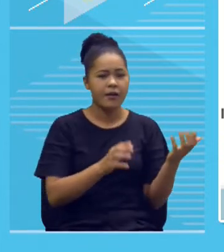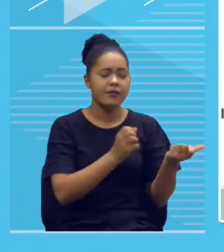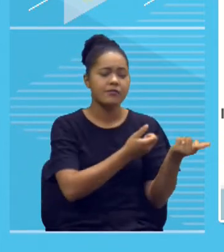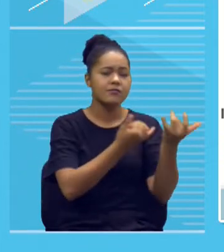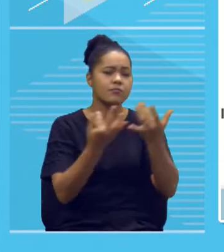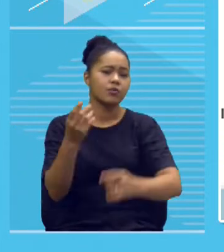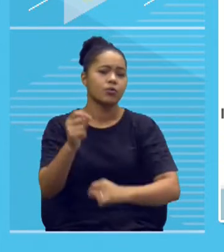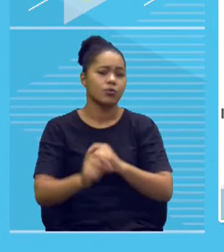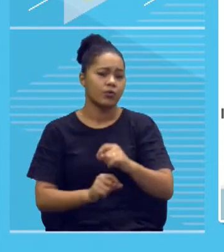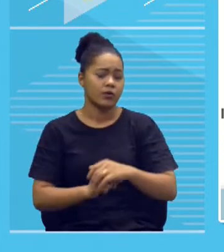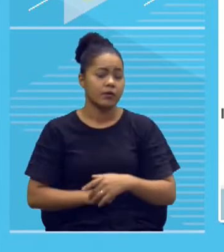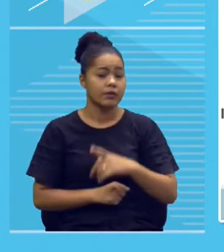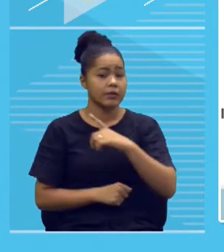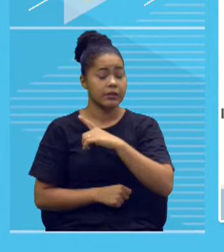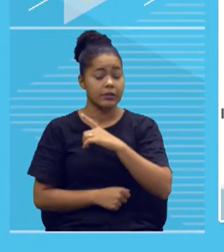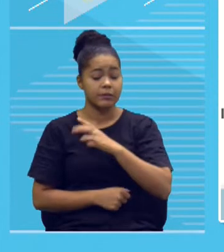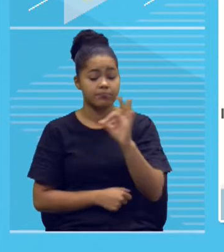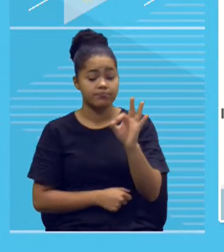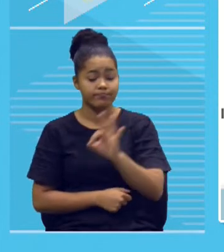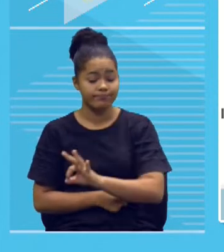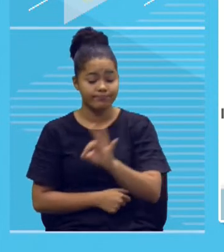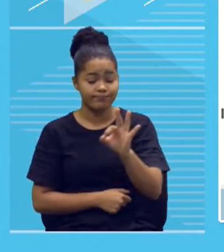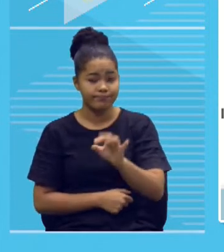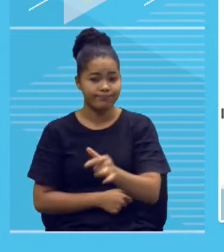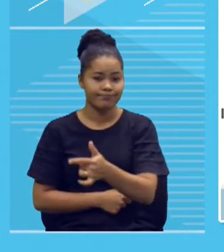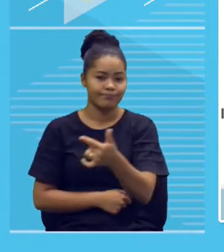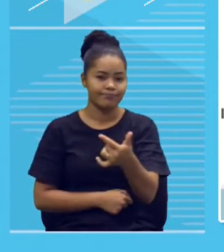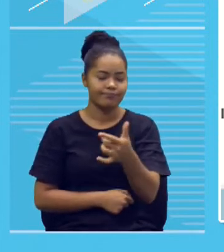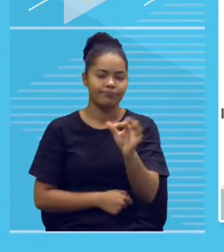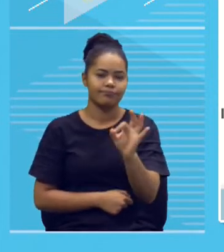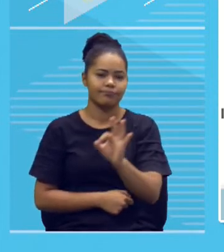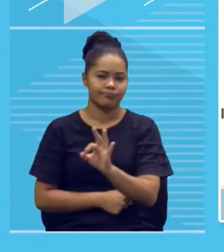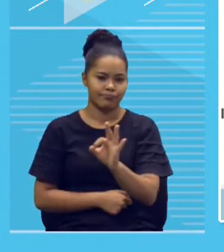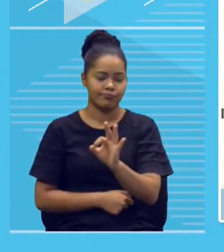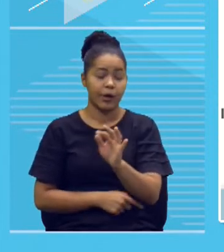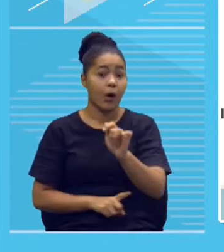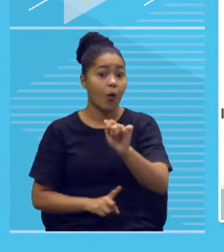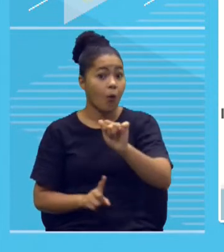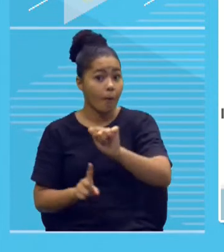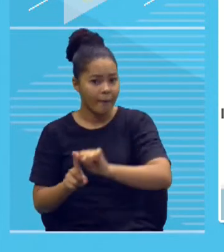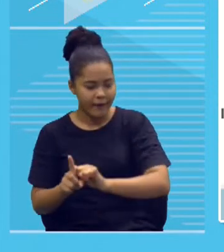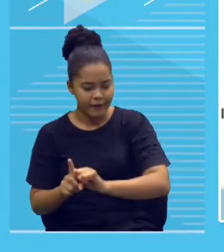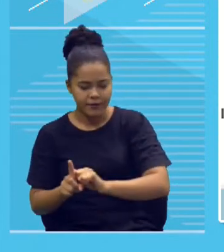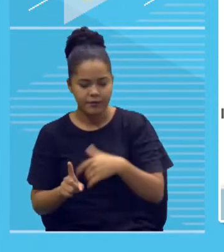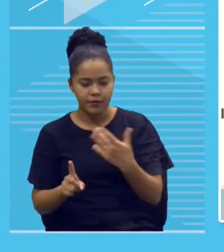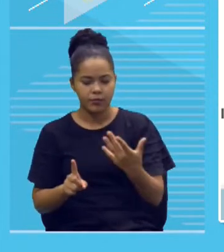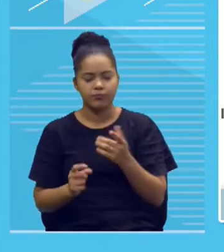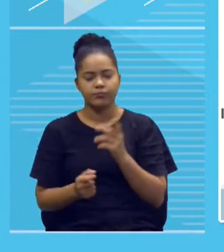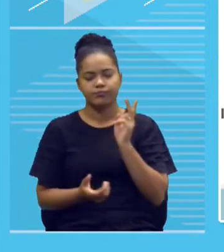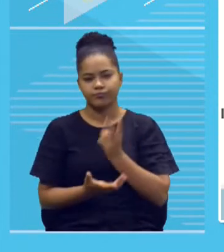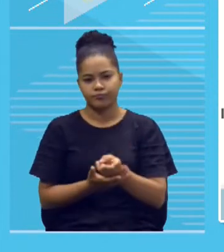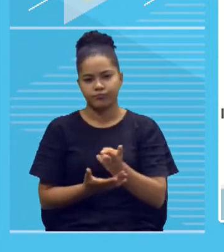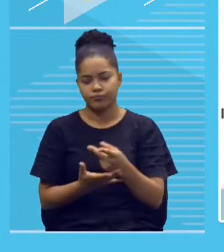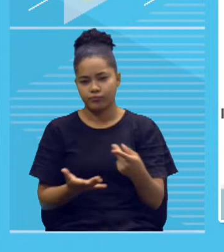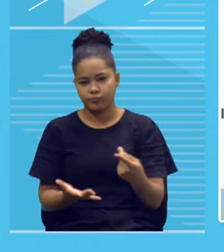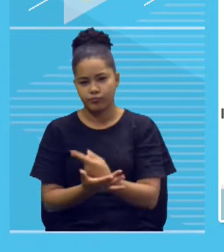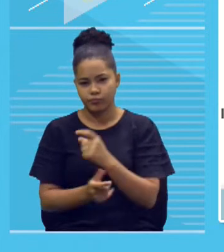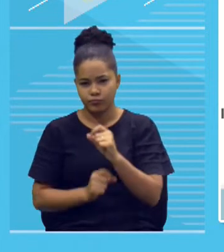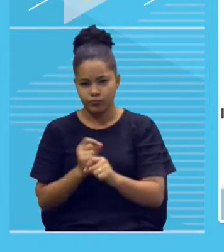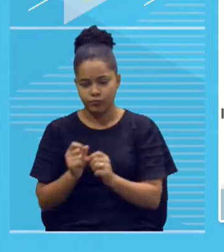uma porcentagem ali professor de quanto que ela de dois por cento ao mês ou seja todo mês será